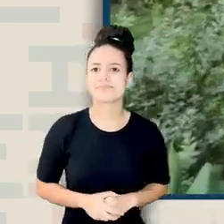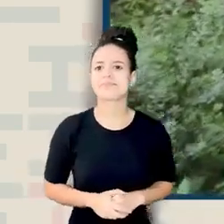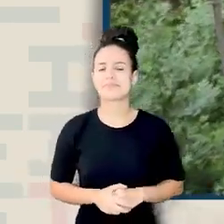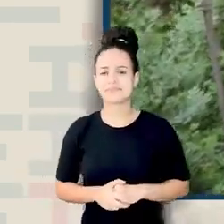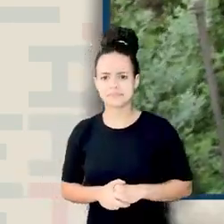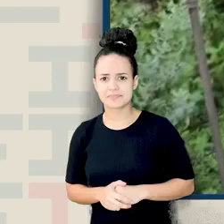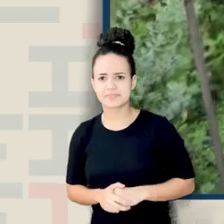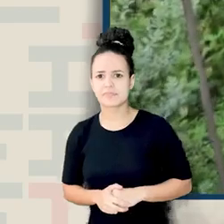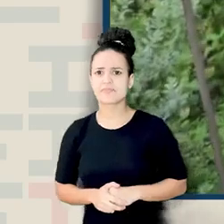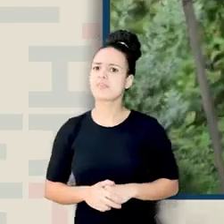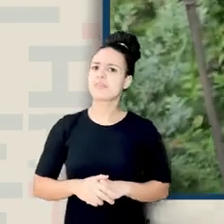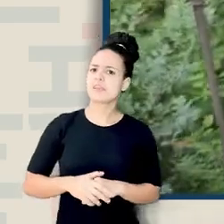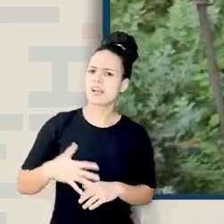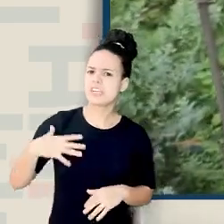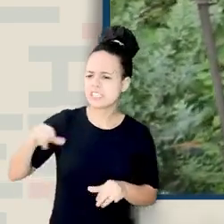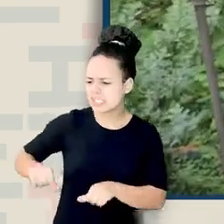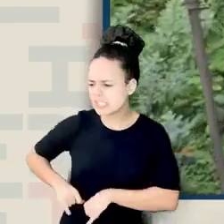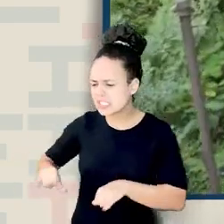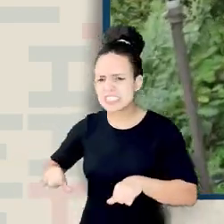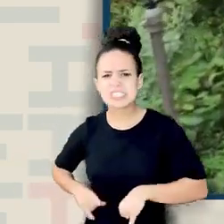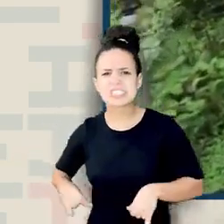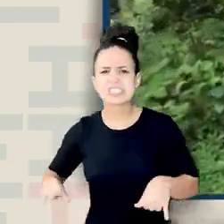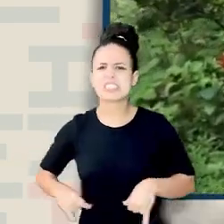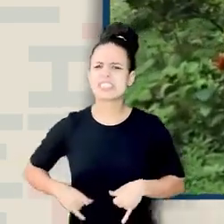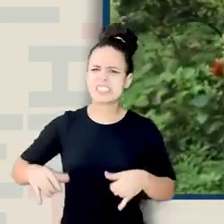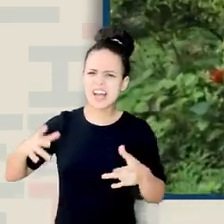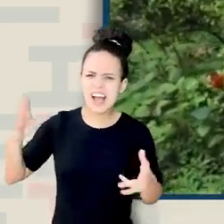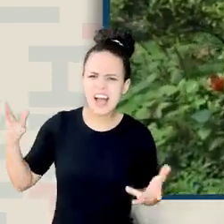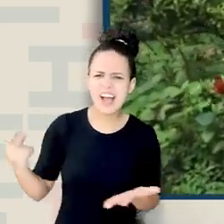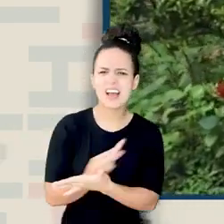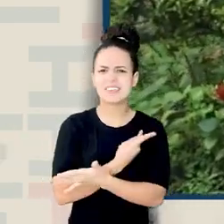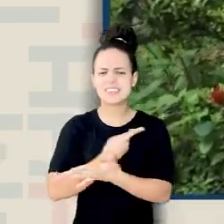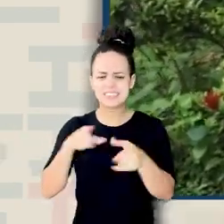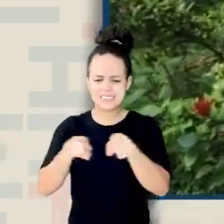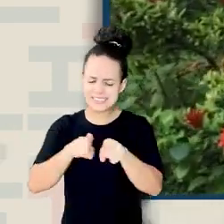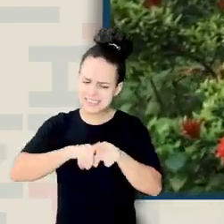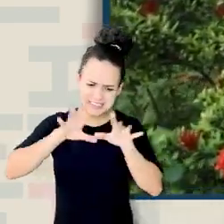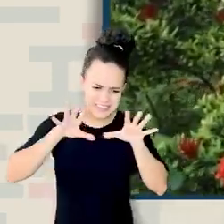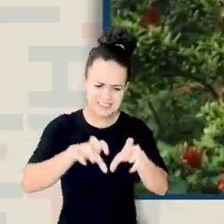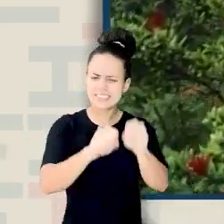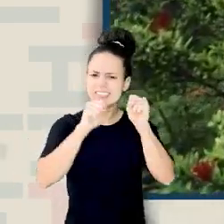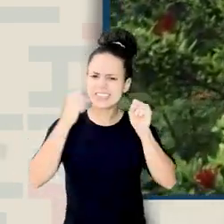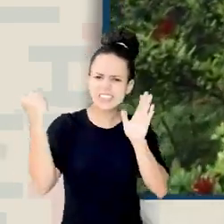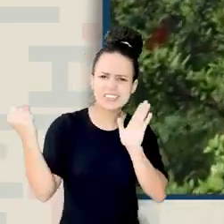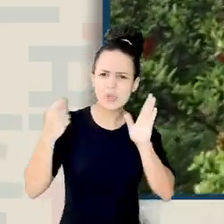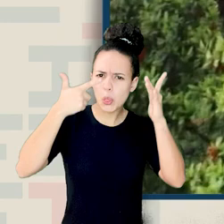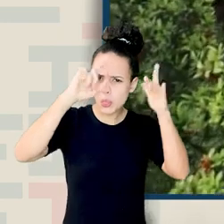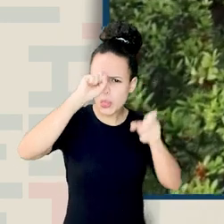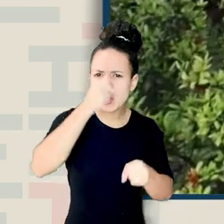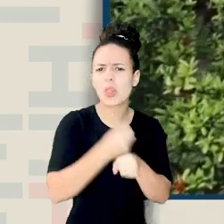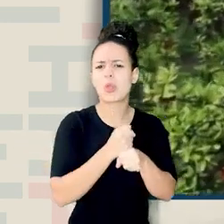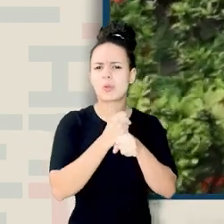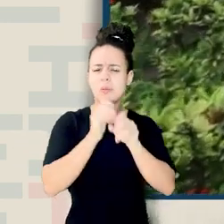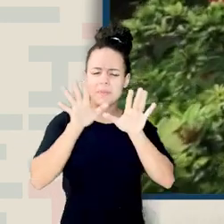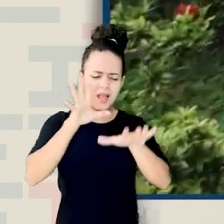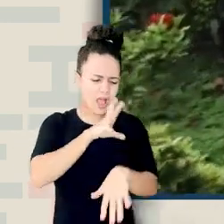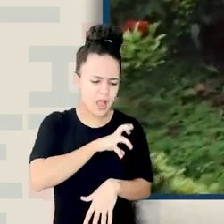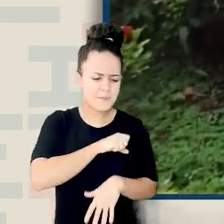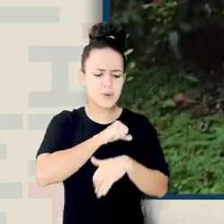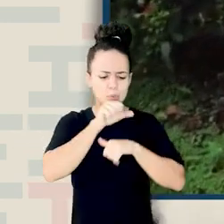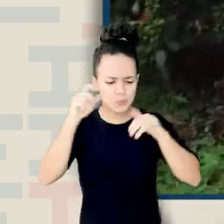filho da dor, senhor da terra, que o amor encerra toda